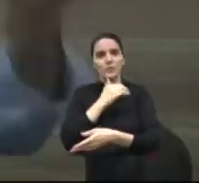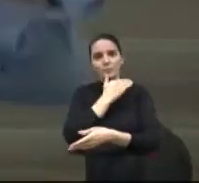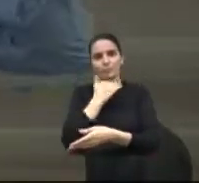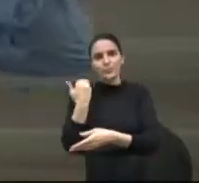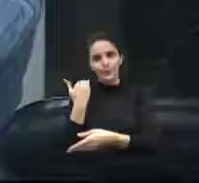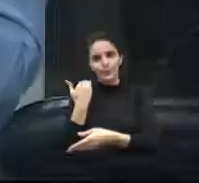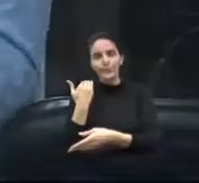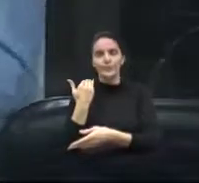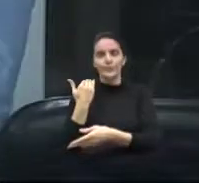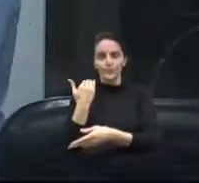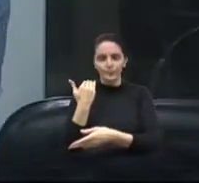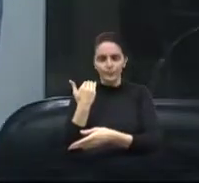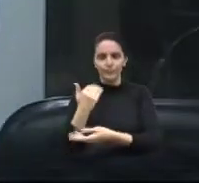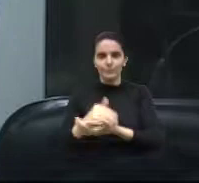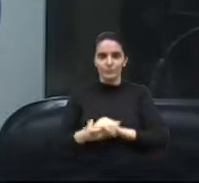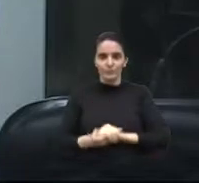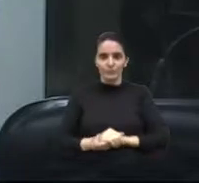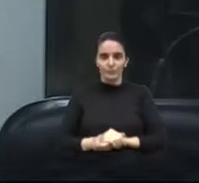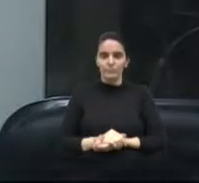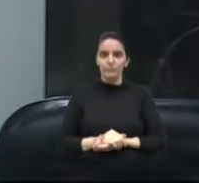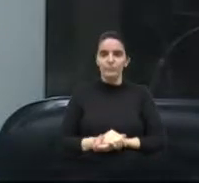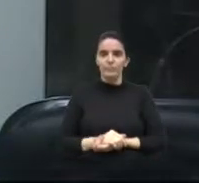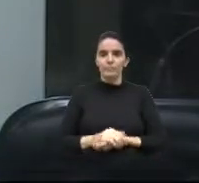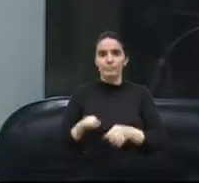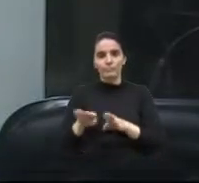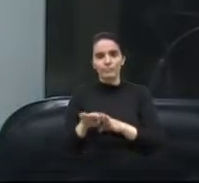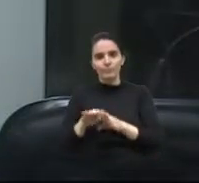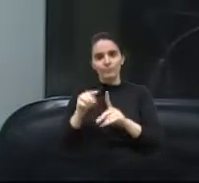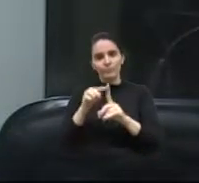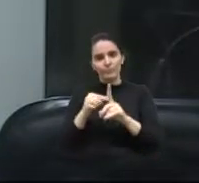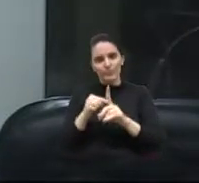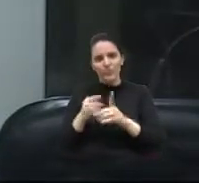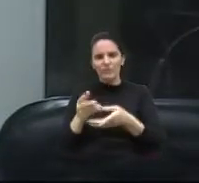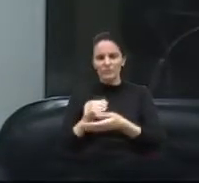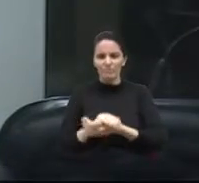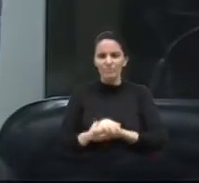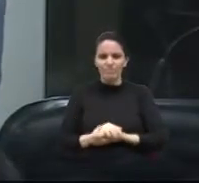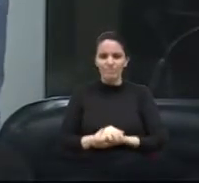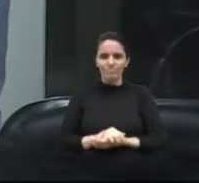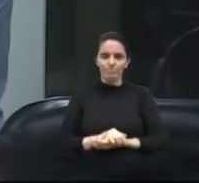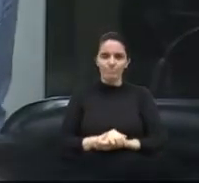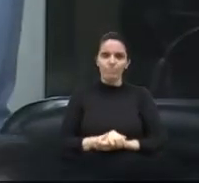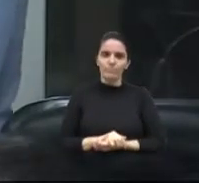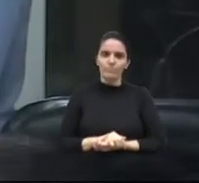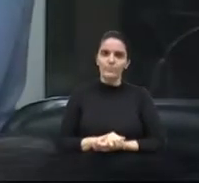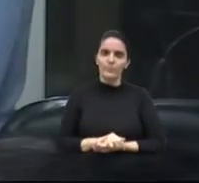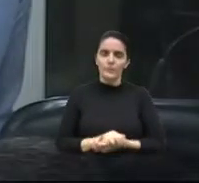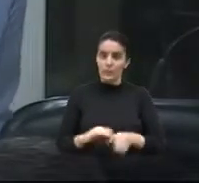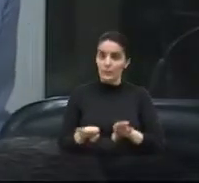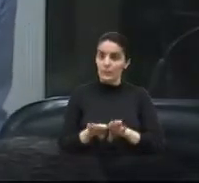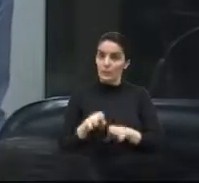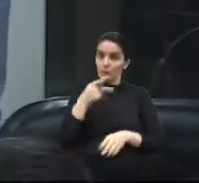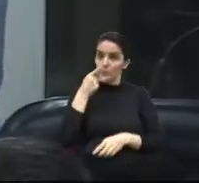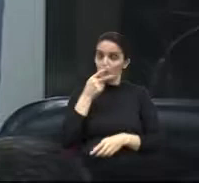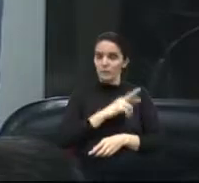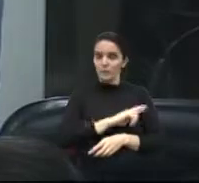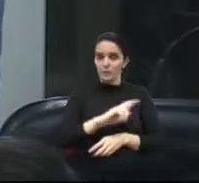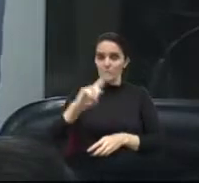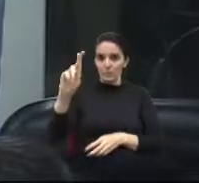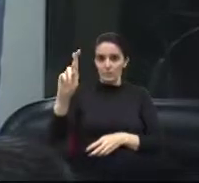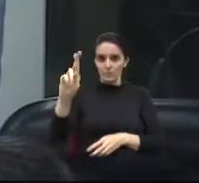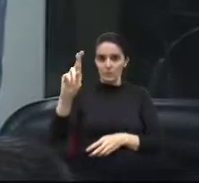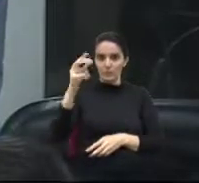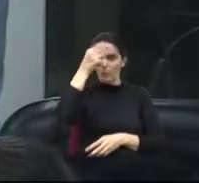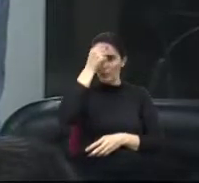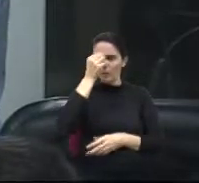mãe e o próprio filho. Dizer também que a questão da religiosidade, creio